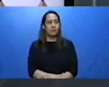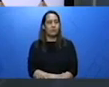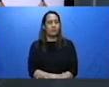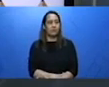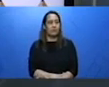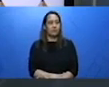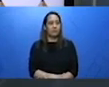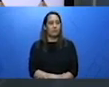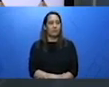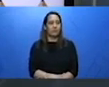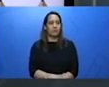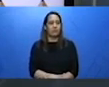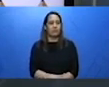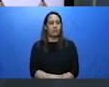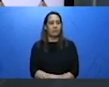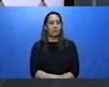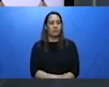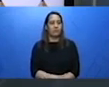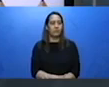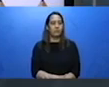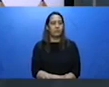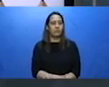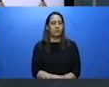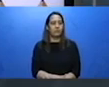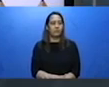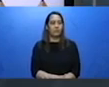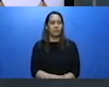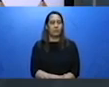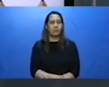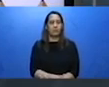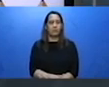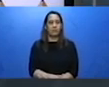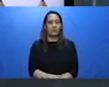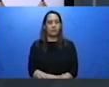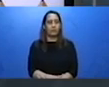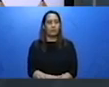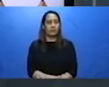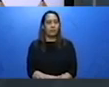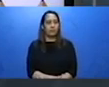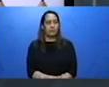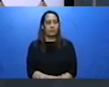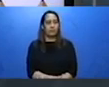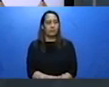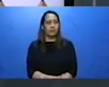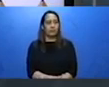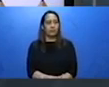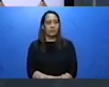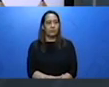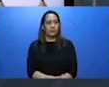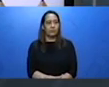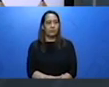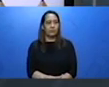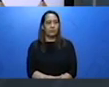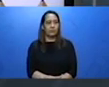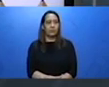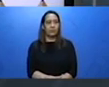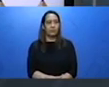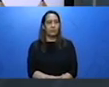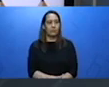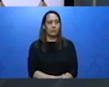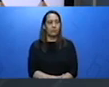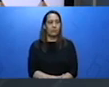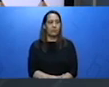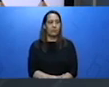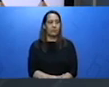meio. Agora lá no teto, na linha de cima. O O na linha do meio. Vai, volta,